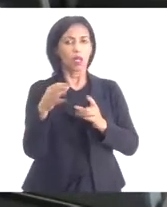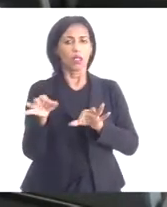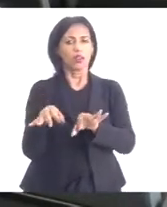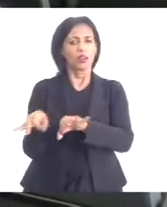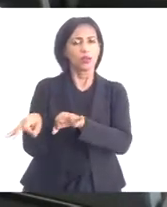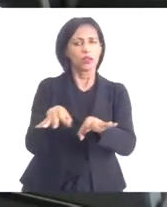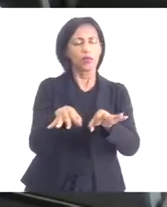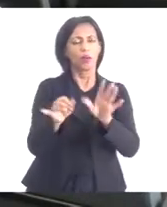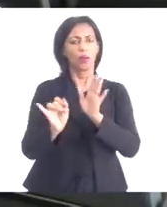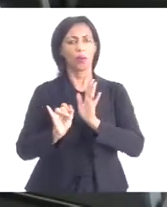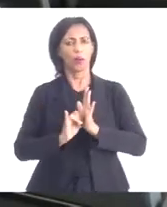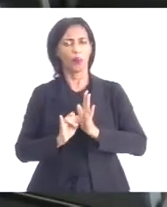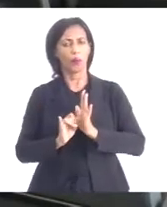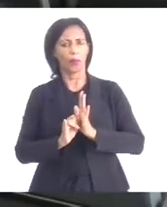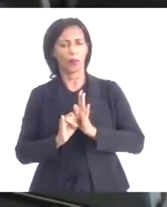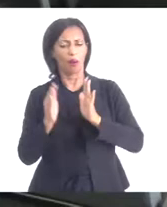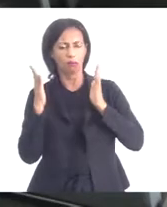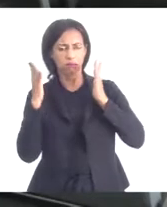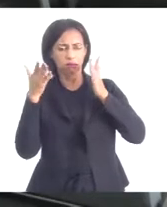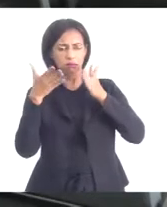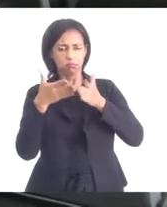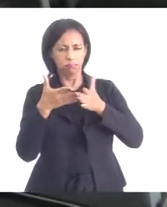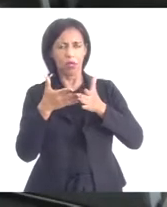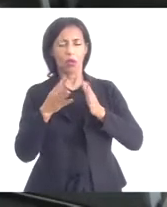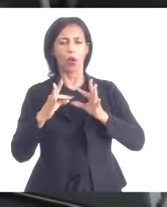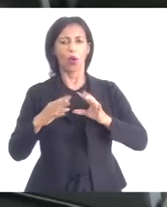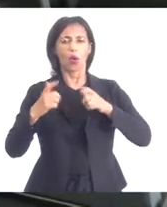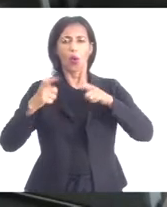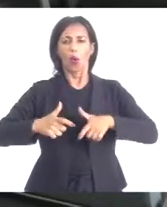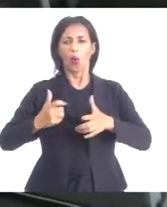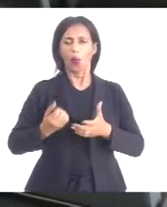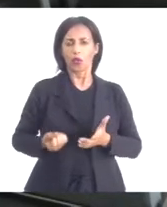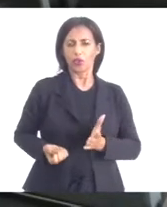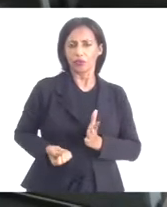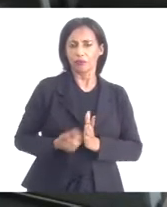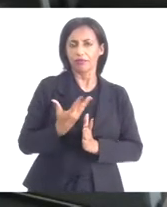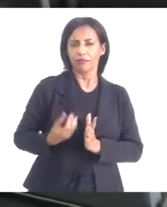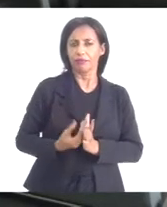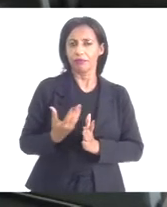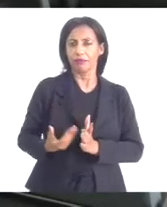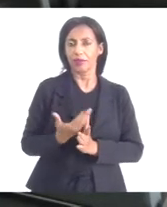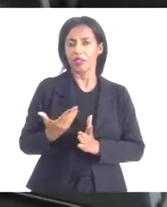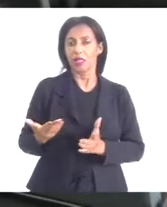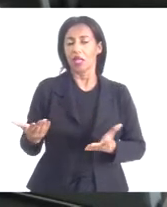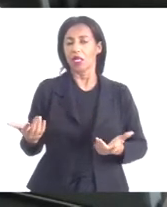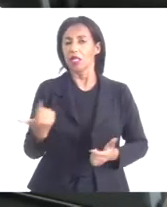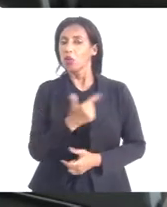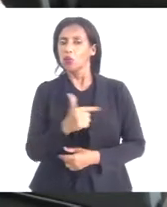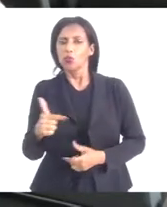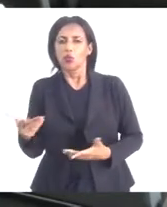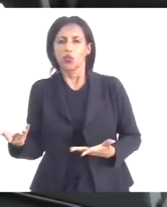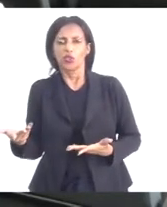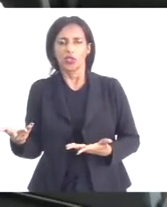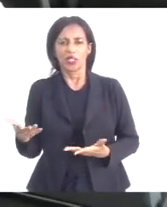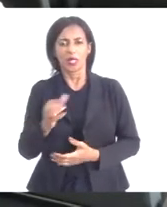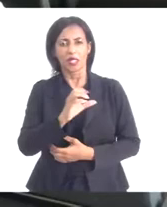um edital de Centralizado onde iniciativas que sequer tinham